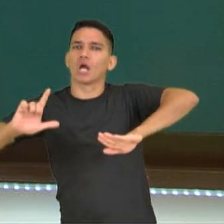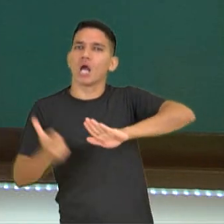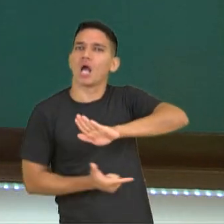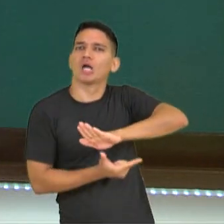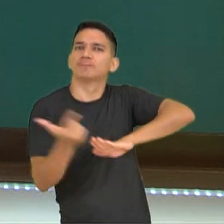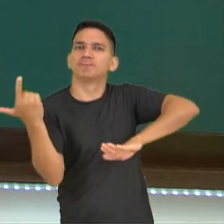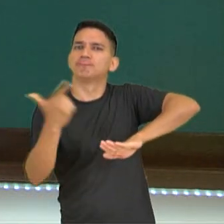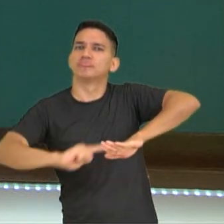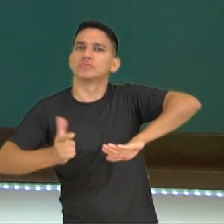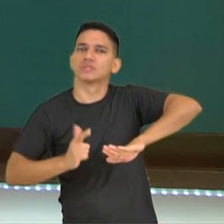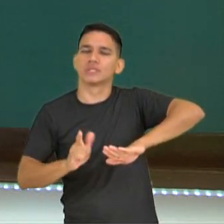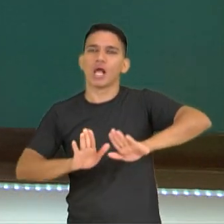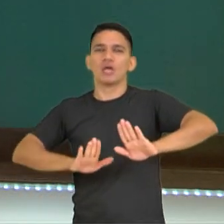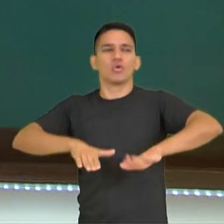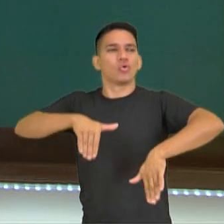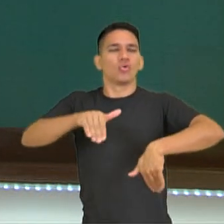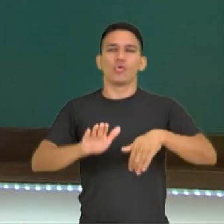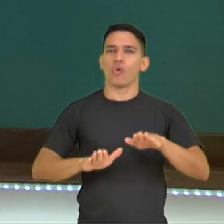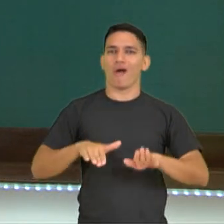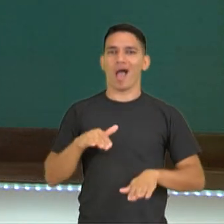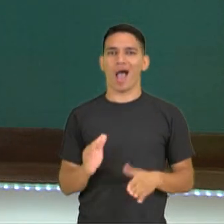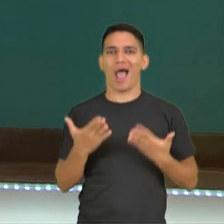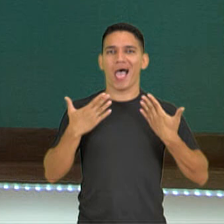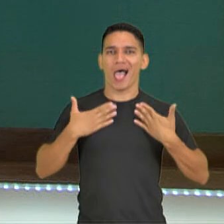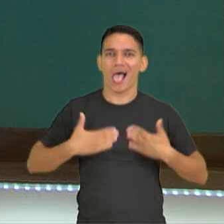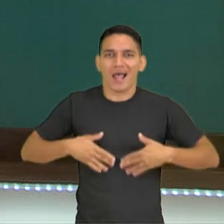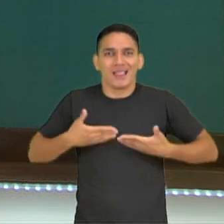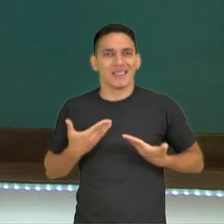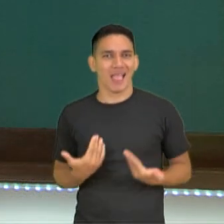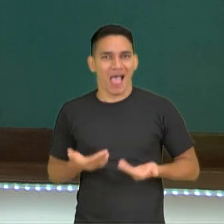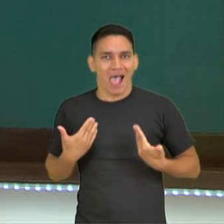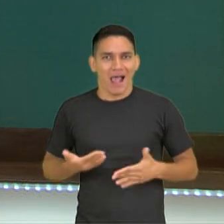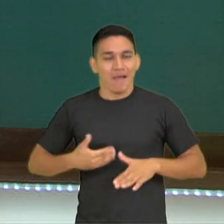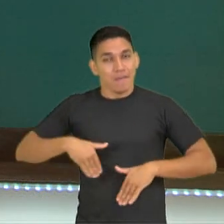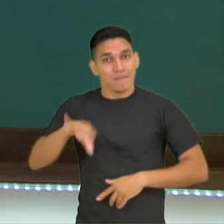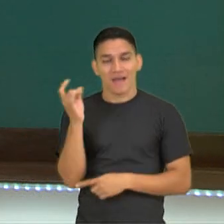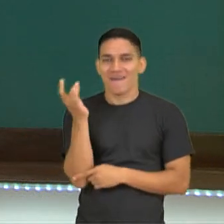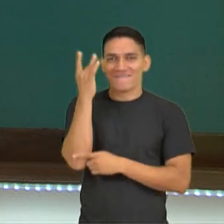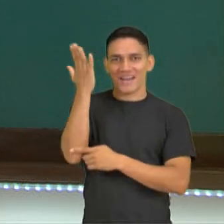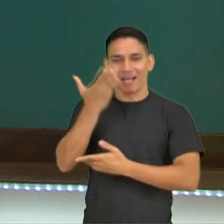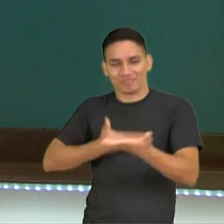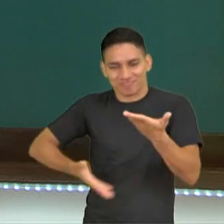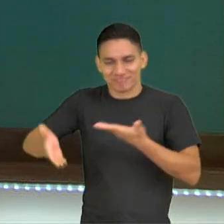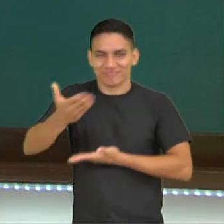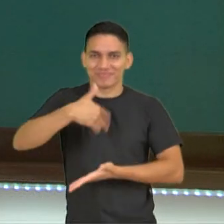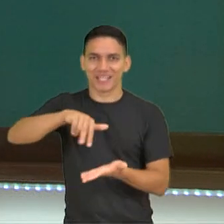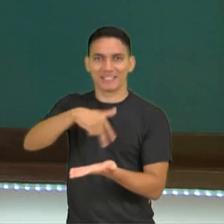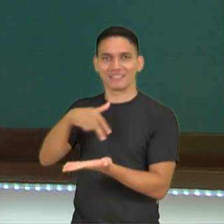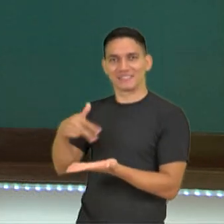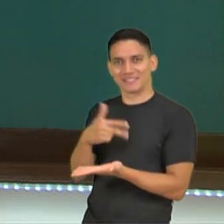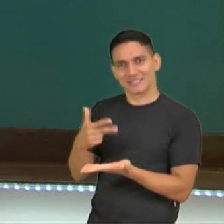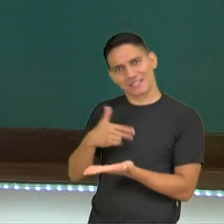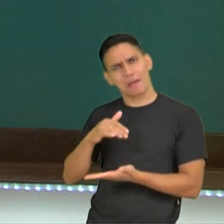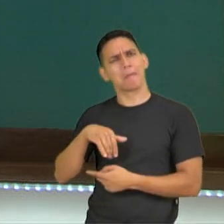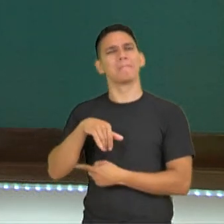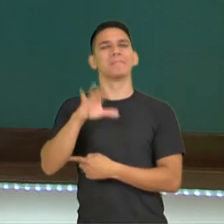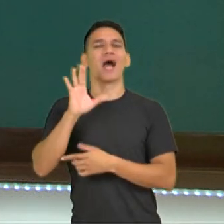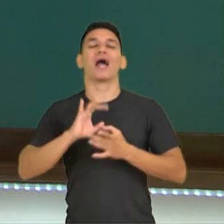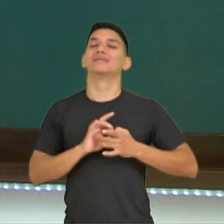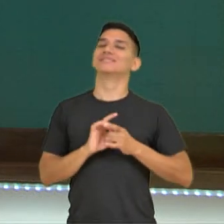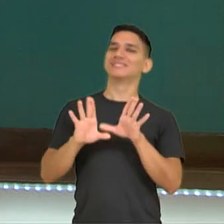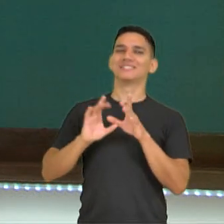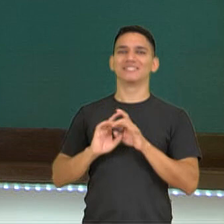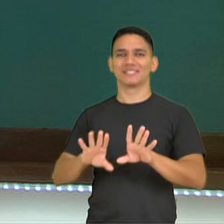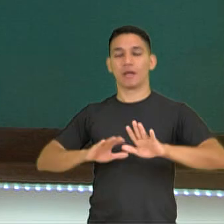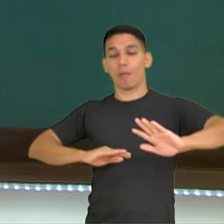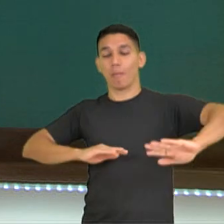mais fluida, mais leve, uma energia mais fácil de ser trabalhada e que dá mais liberdade